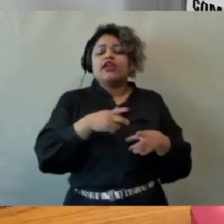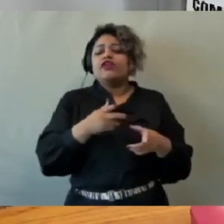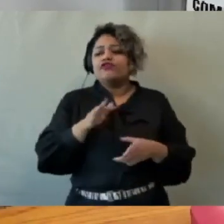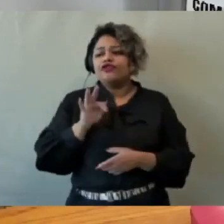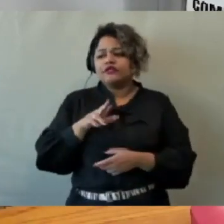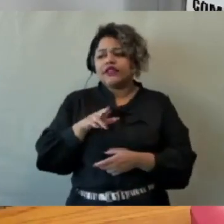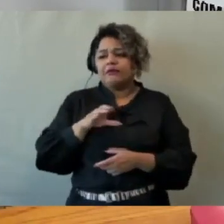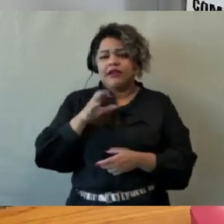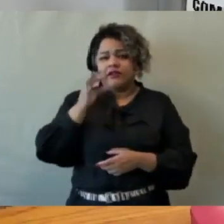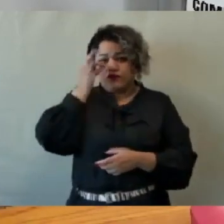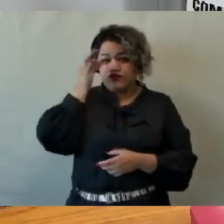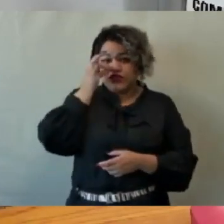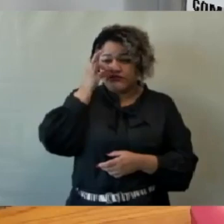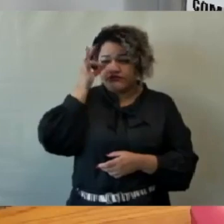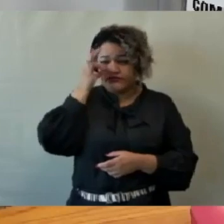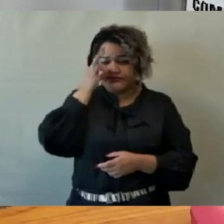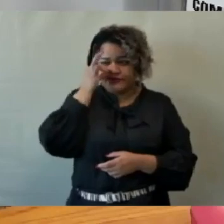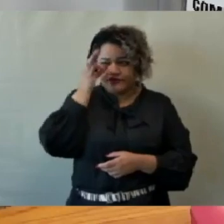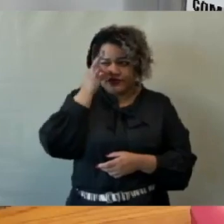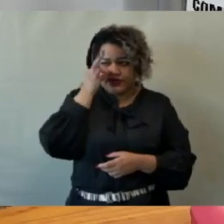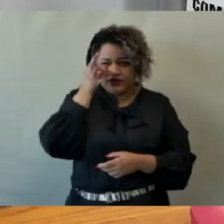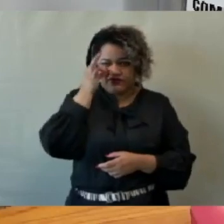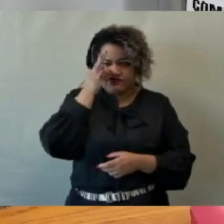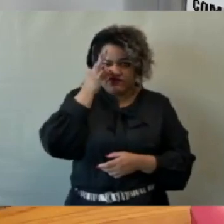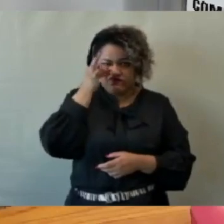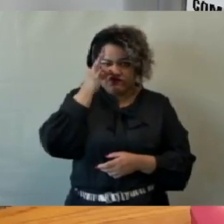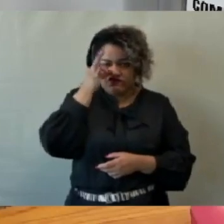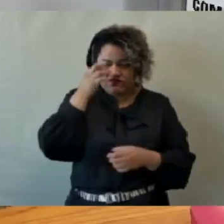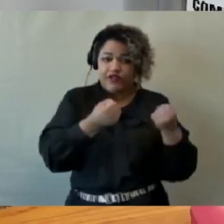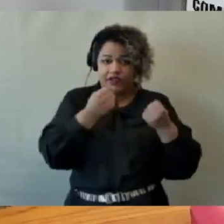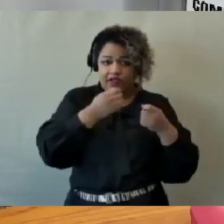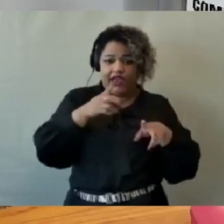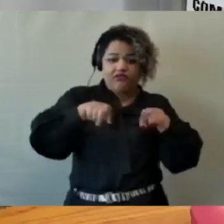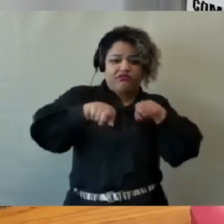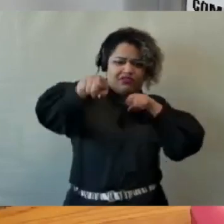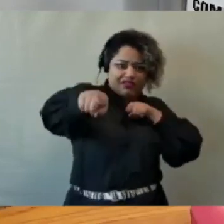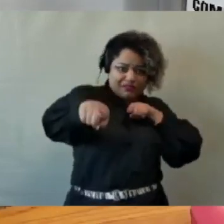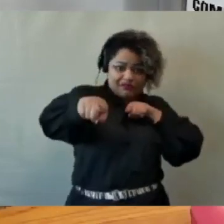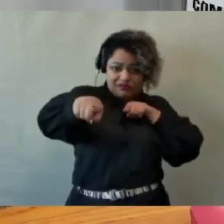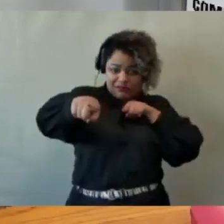né? Conseguir essa qualificação aí, e não tem.